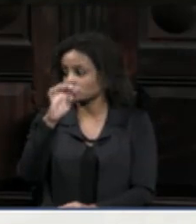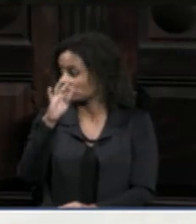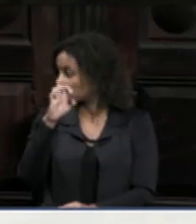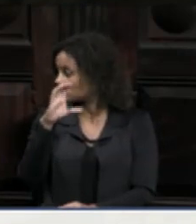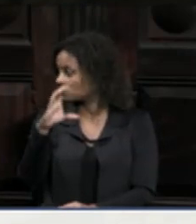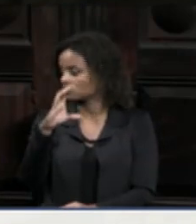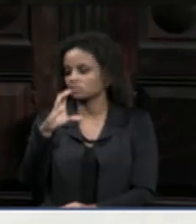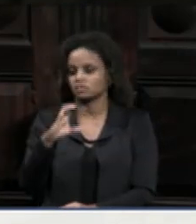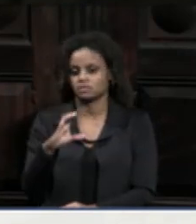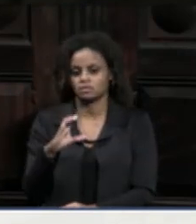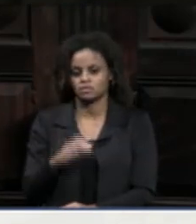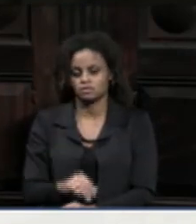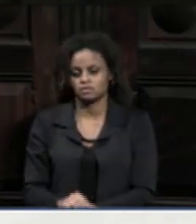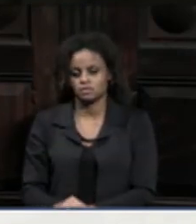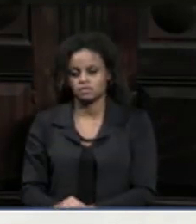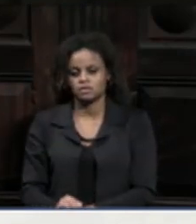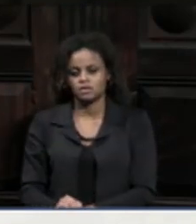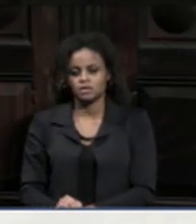Senhor presidente,